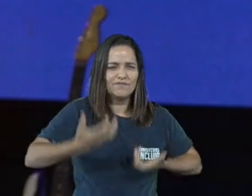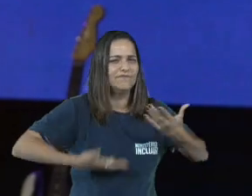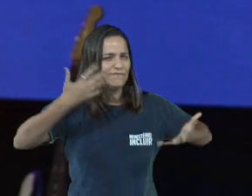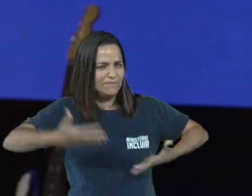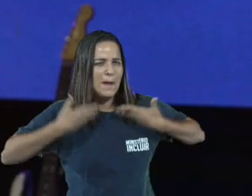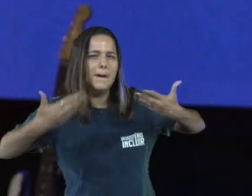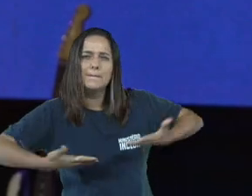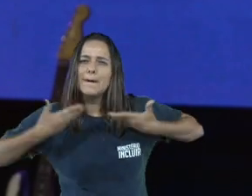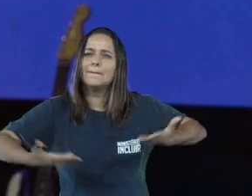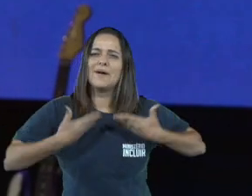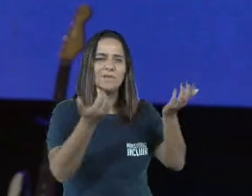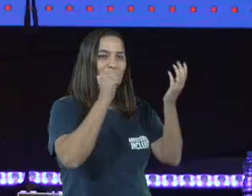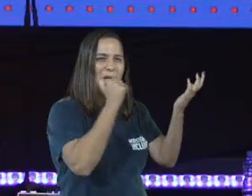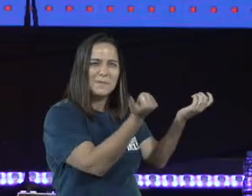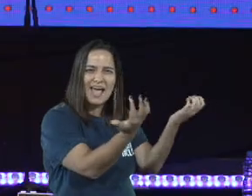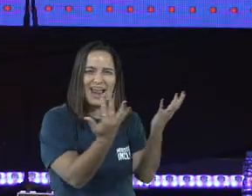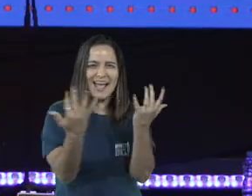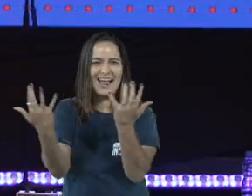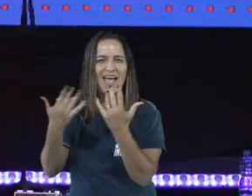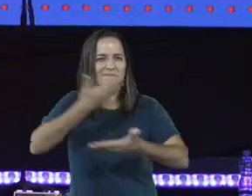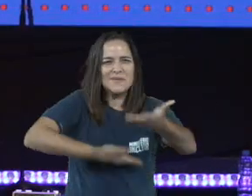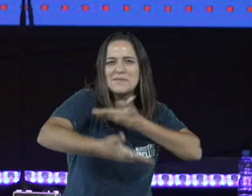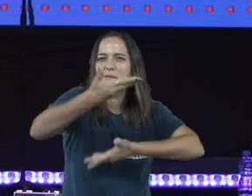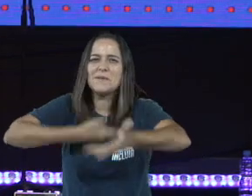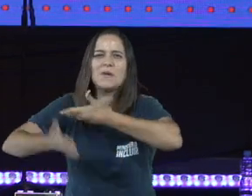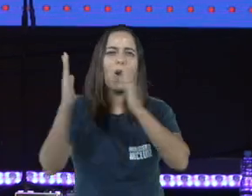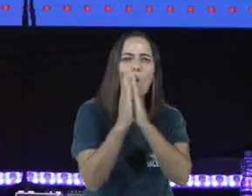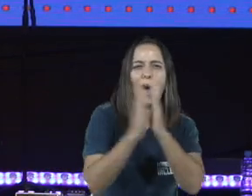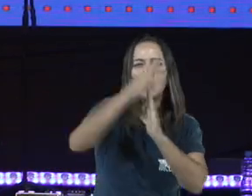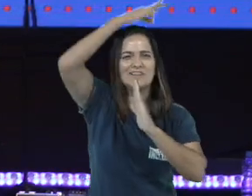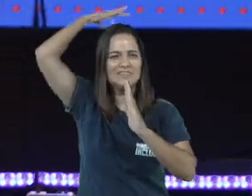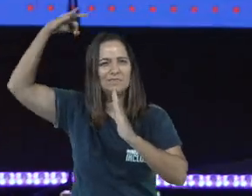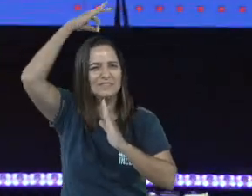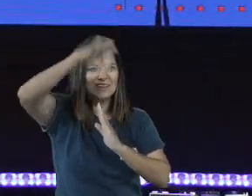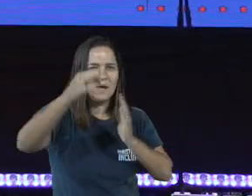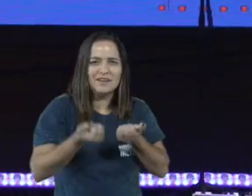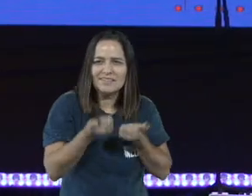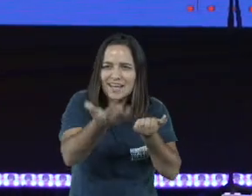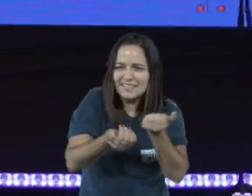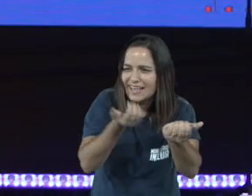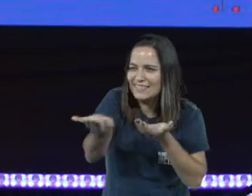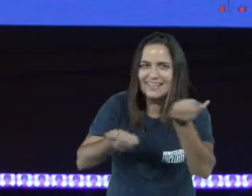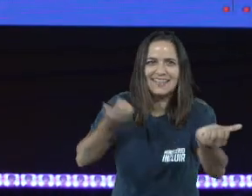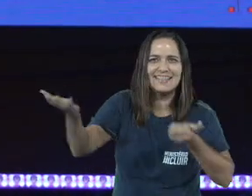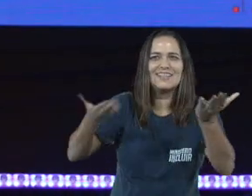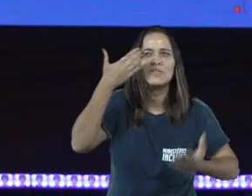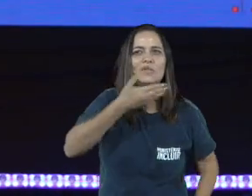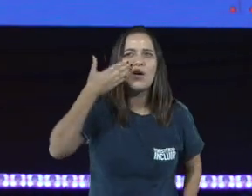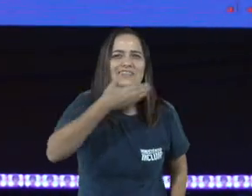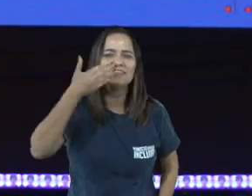chegar comi bolo tô baixar e eu não vou matar 1000 mulher nessa rua aqui eu não sei o que que tá faltando você